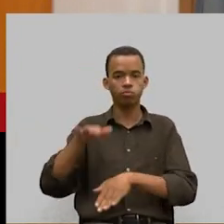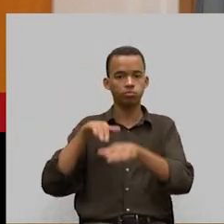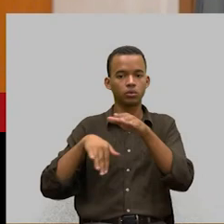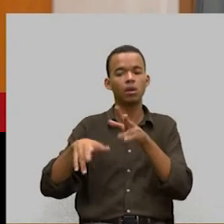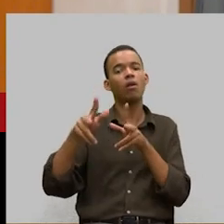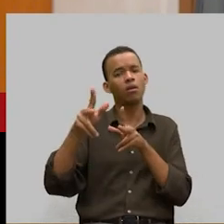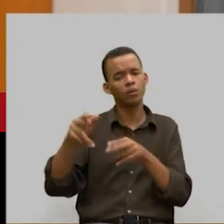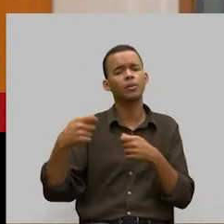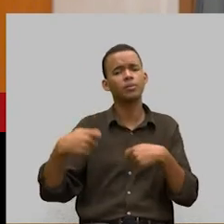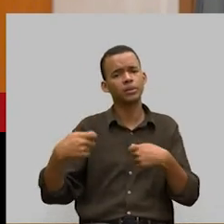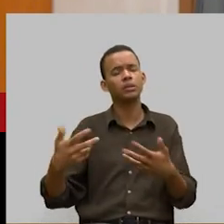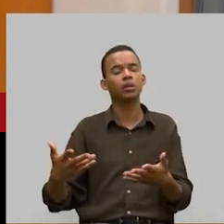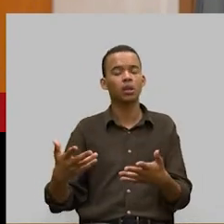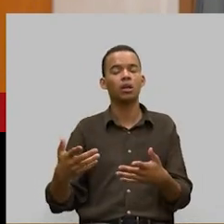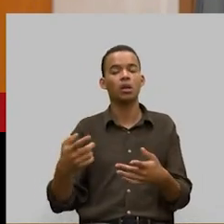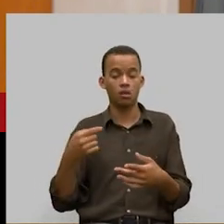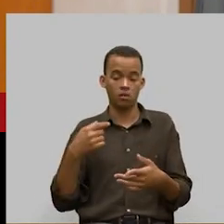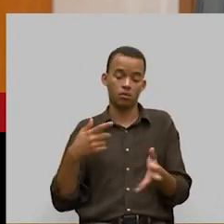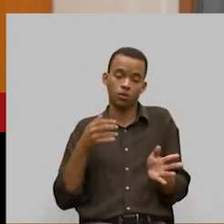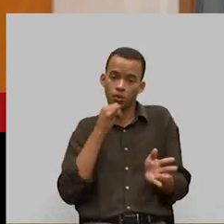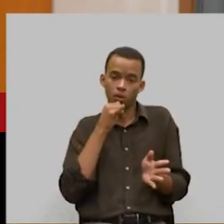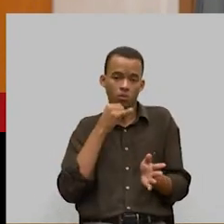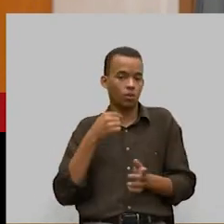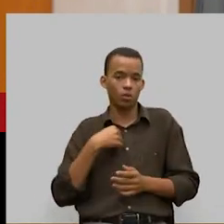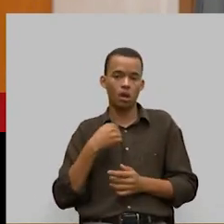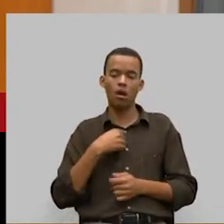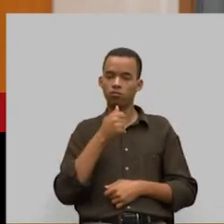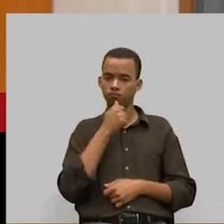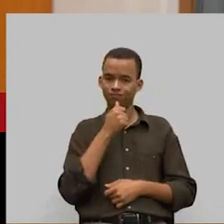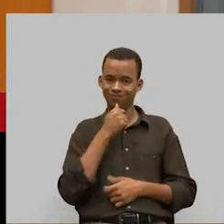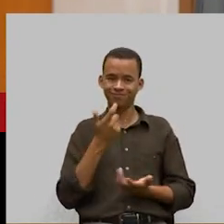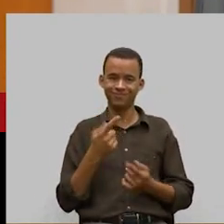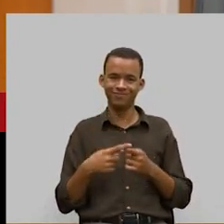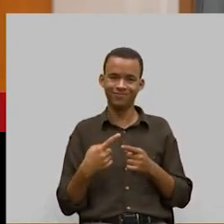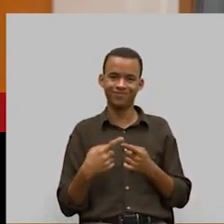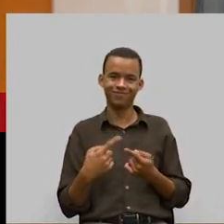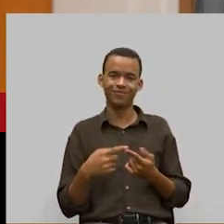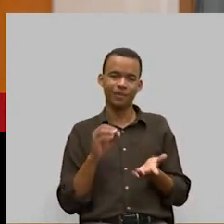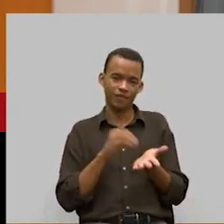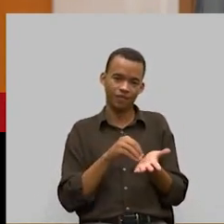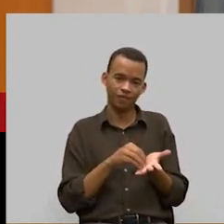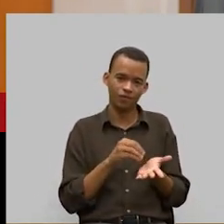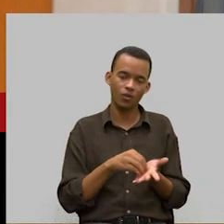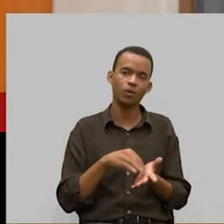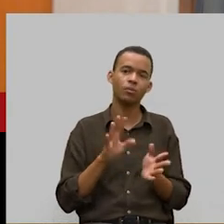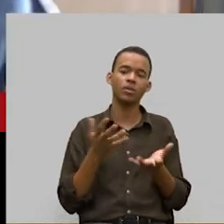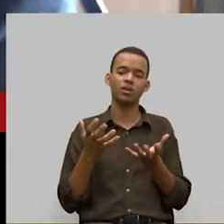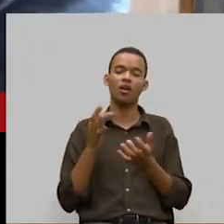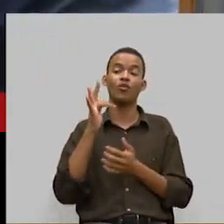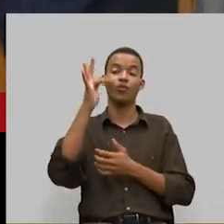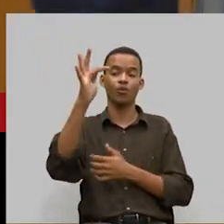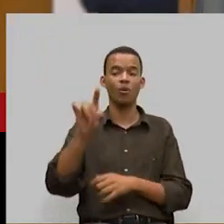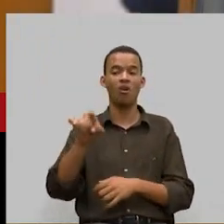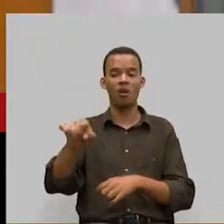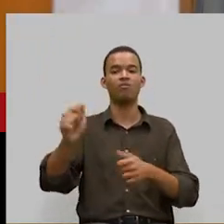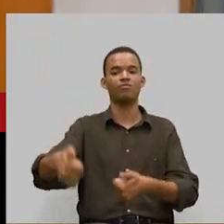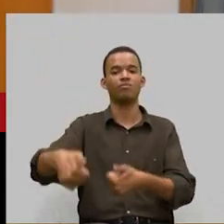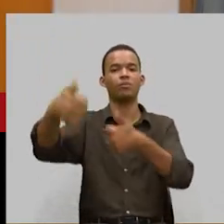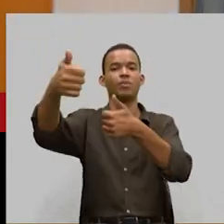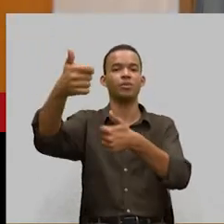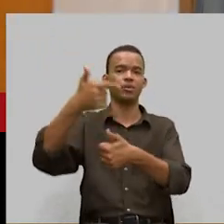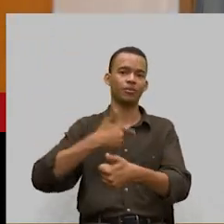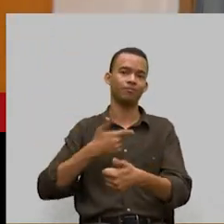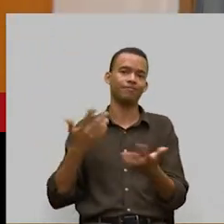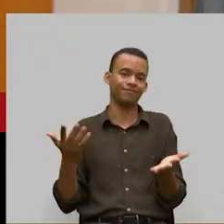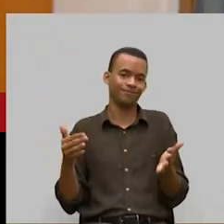assim de ter o que a gente quer que as efas tenham no futuro né e acho que